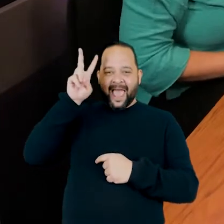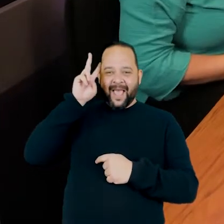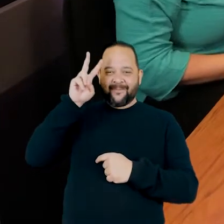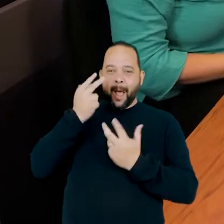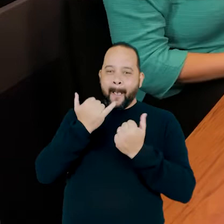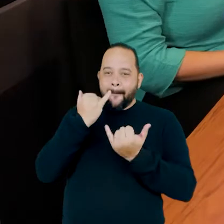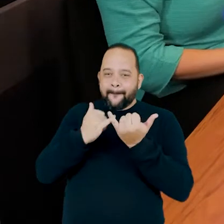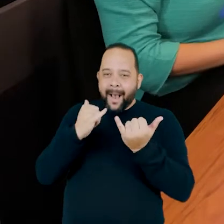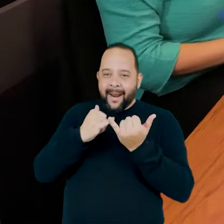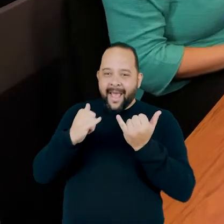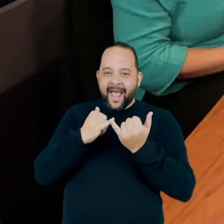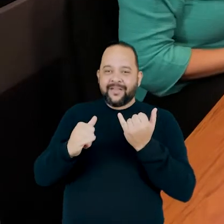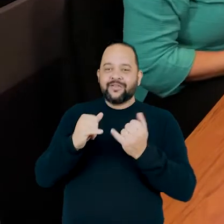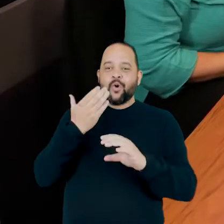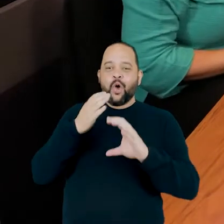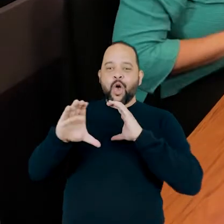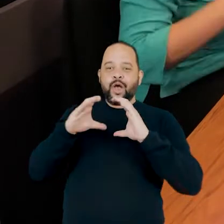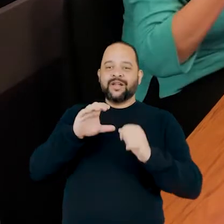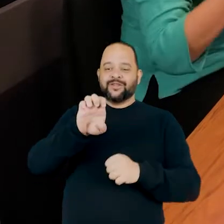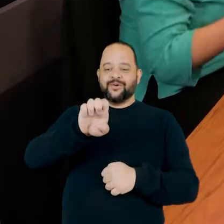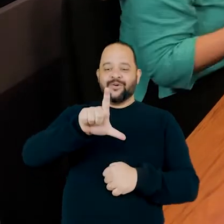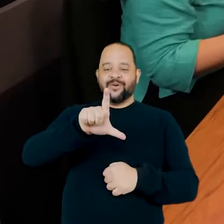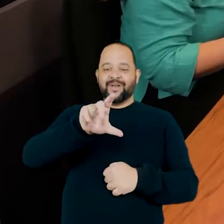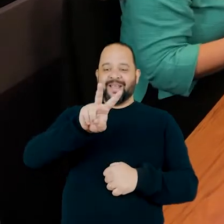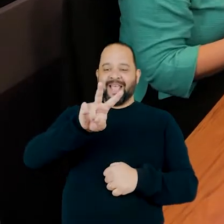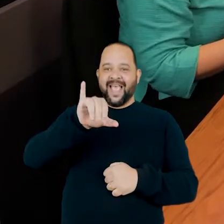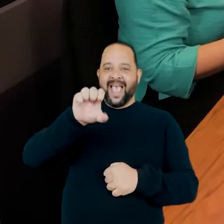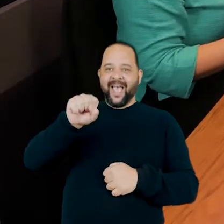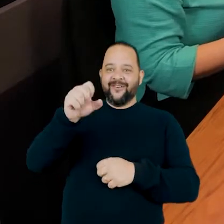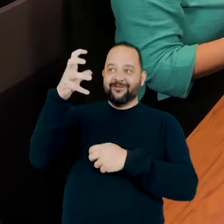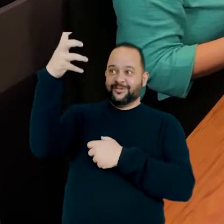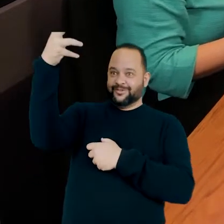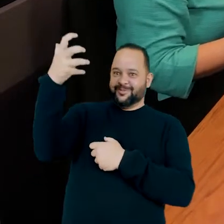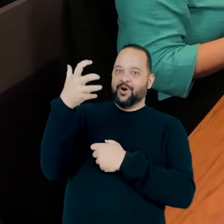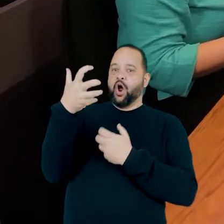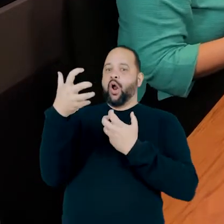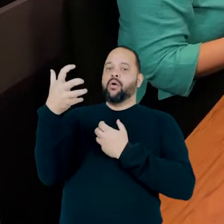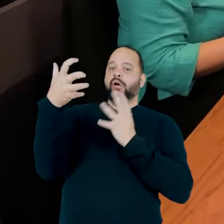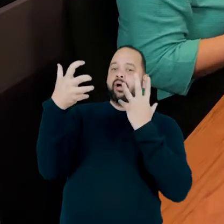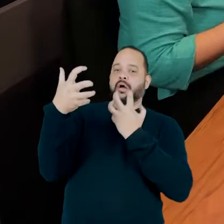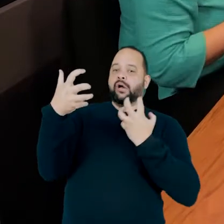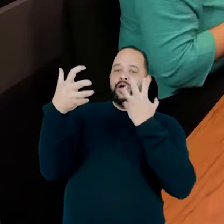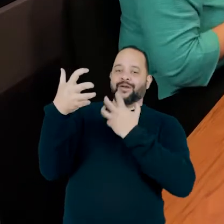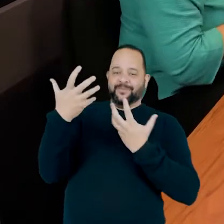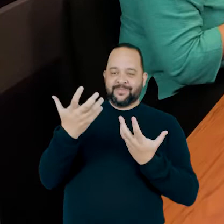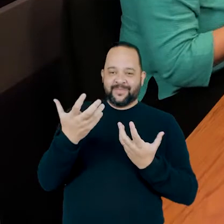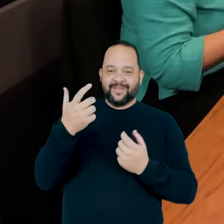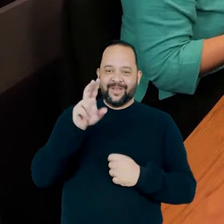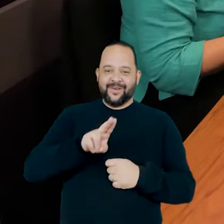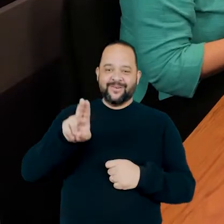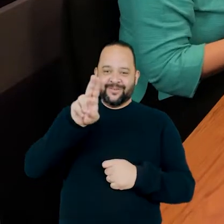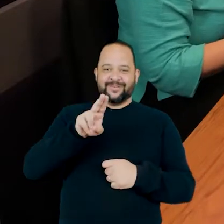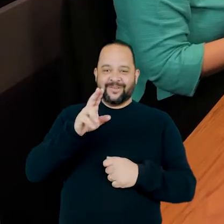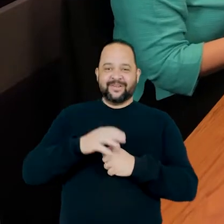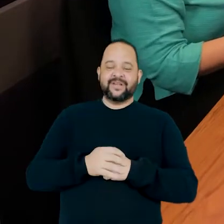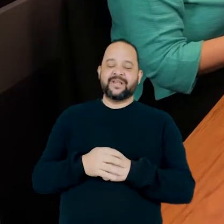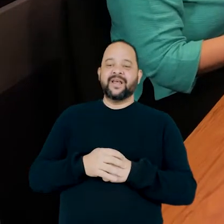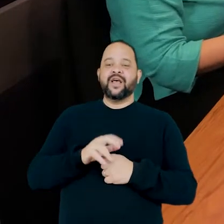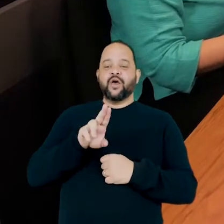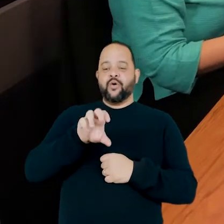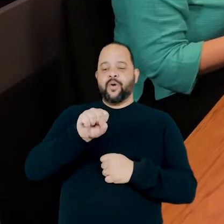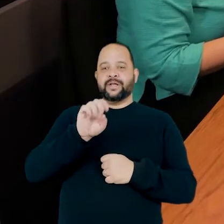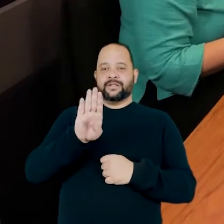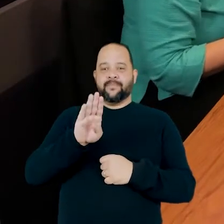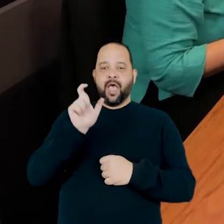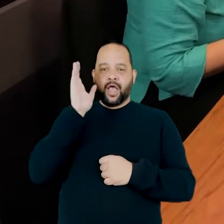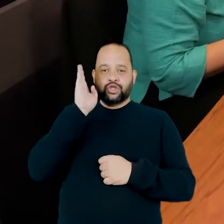Sim, sim, acho lindo. Super Super 55. Então, eu uso muito o MV51, que já é USB direto. É aquele que